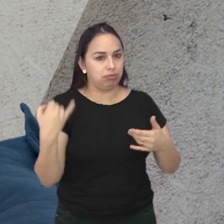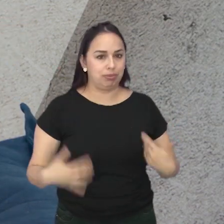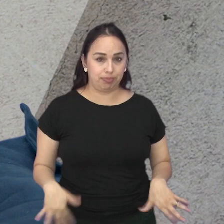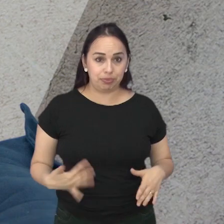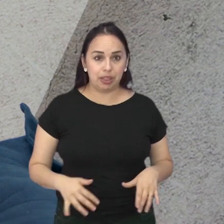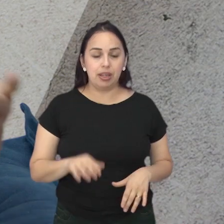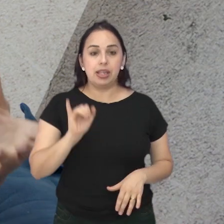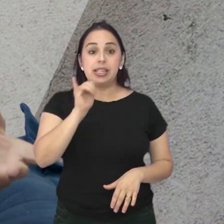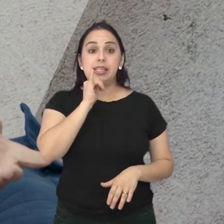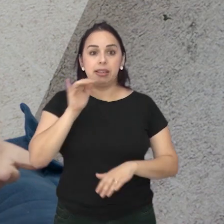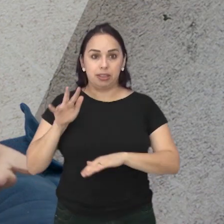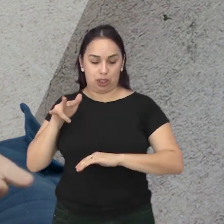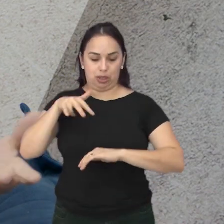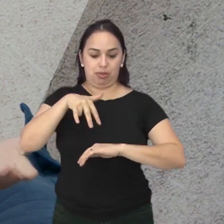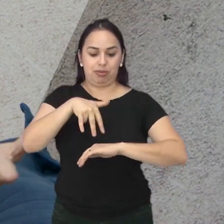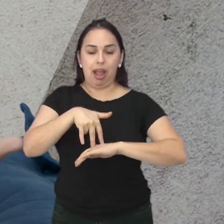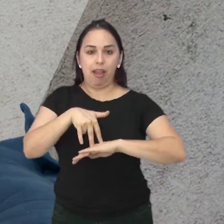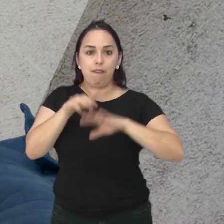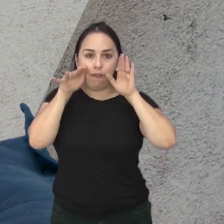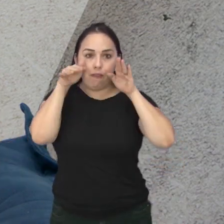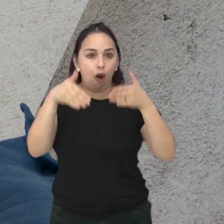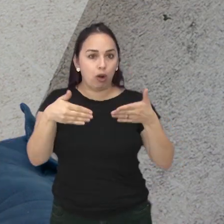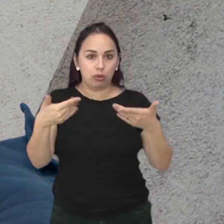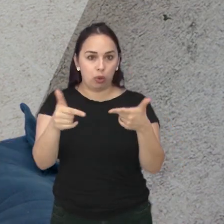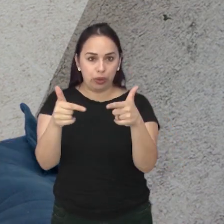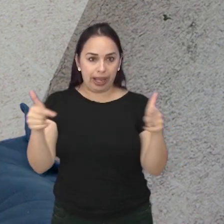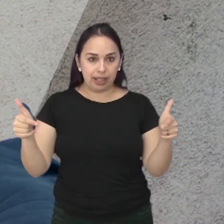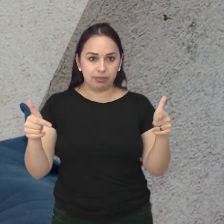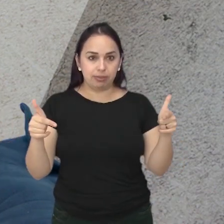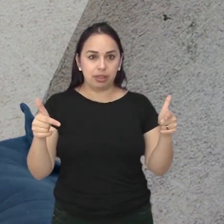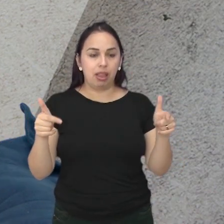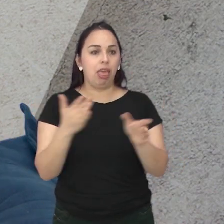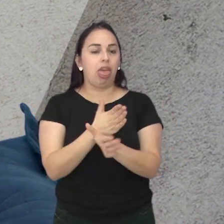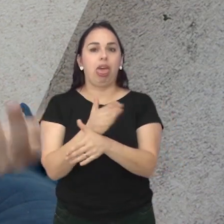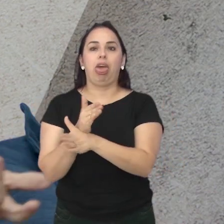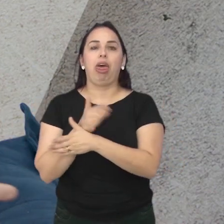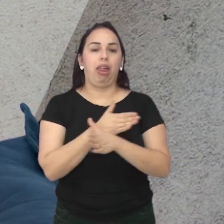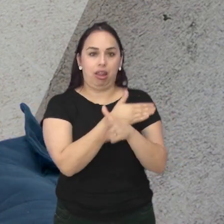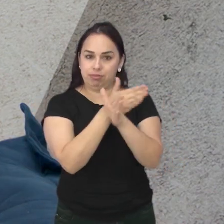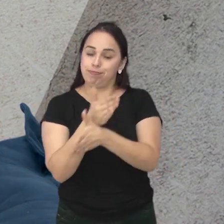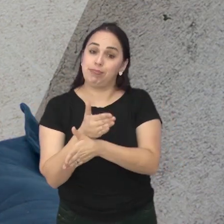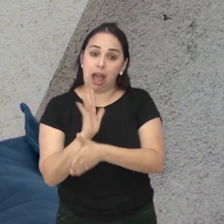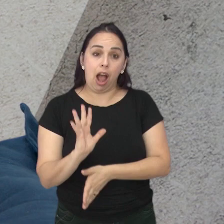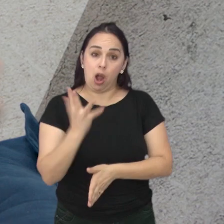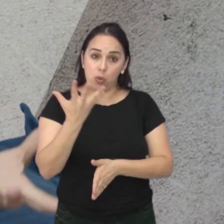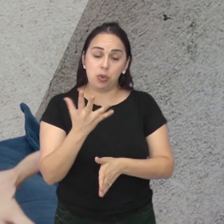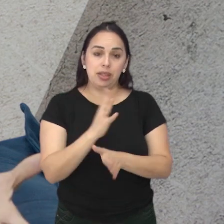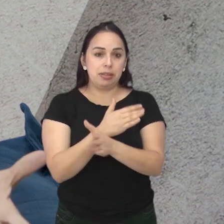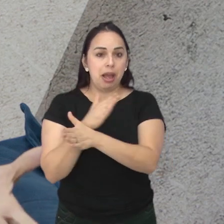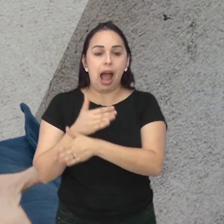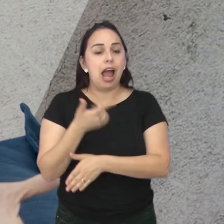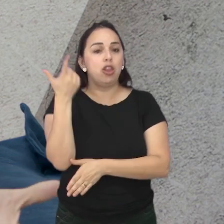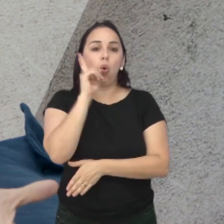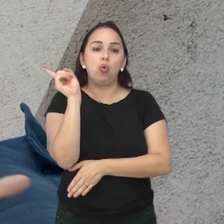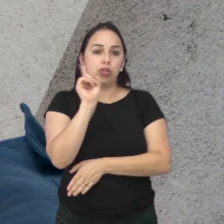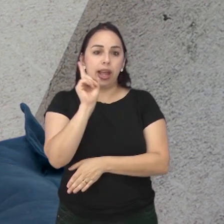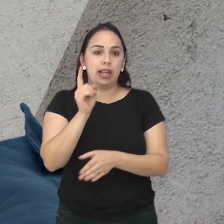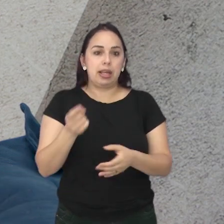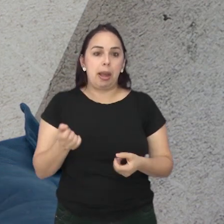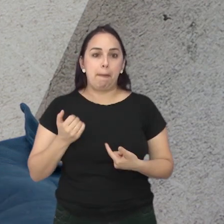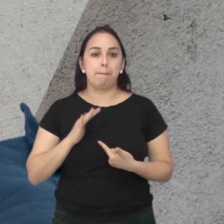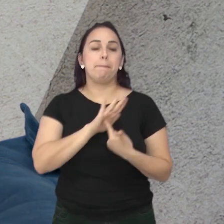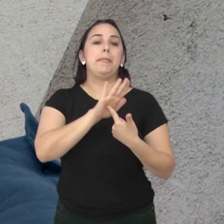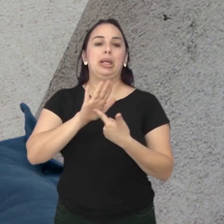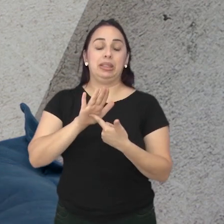teatro. Né? Se você sobe no palco e não está focado no que você tem para fazer, você não dá conta daquela